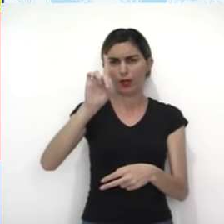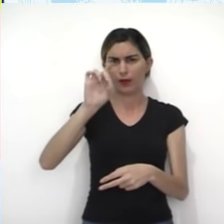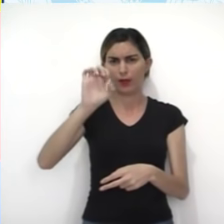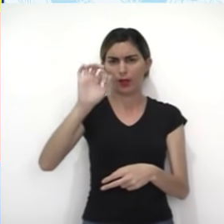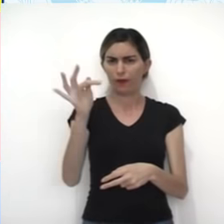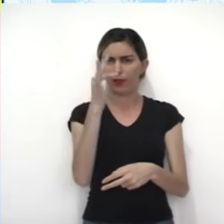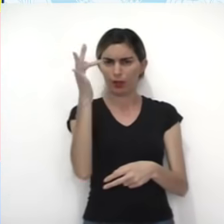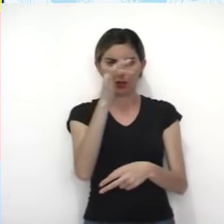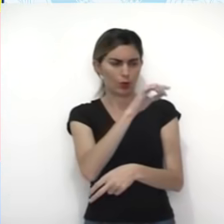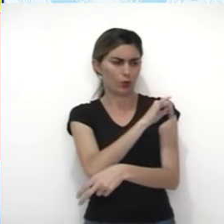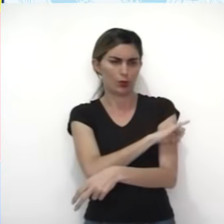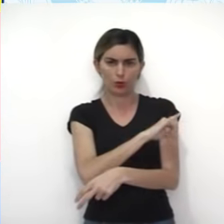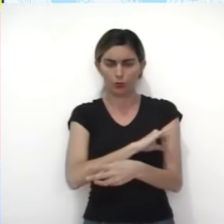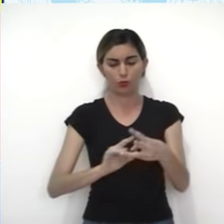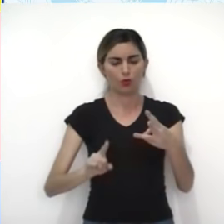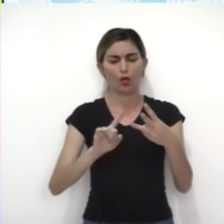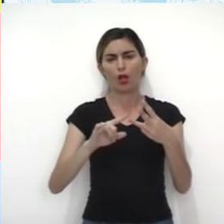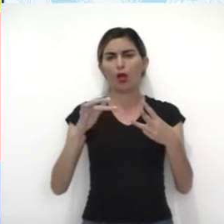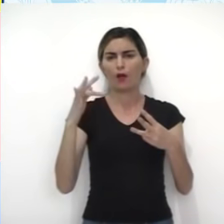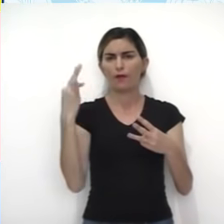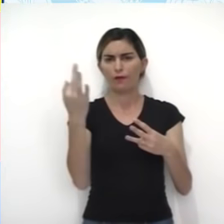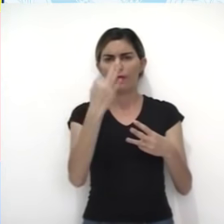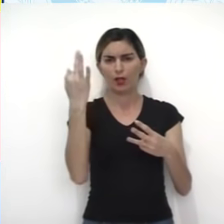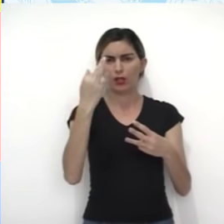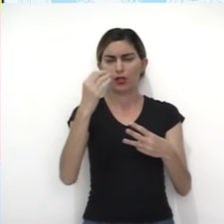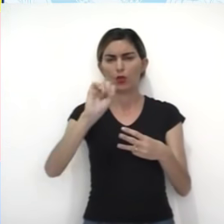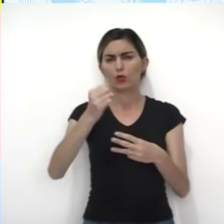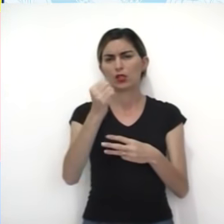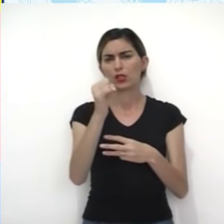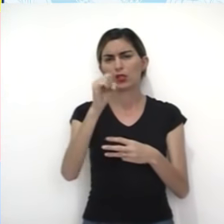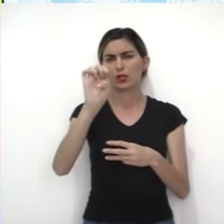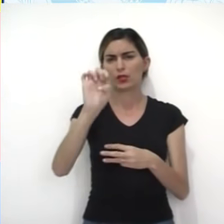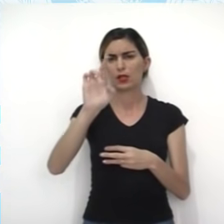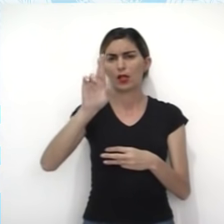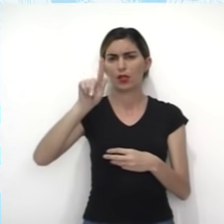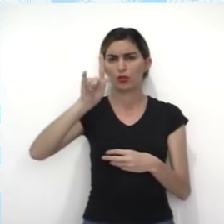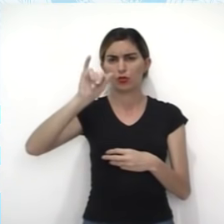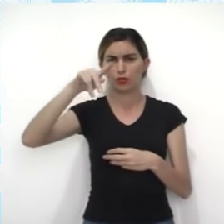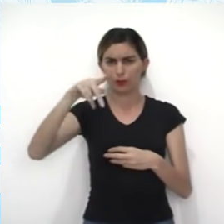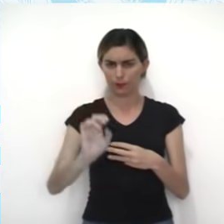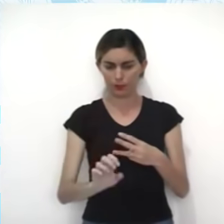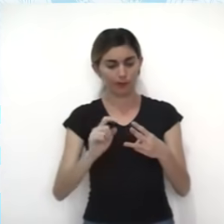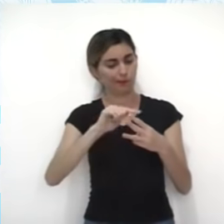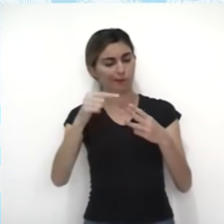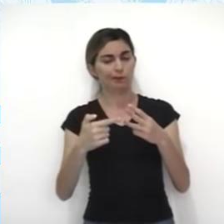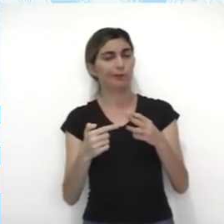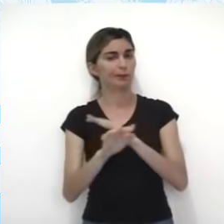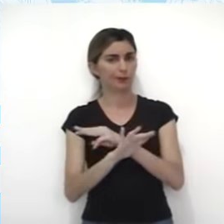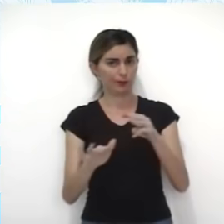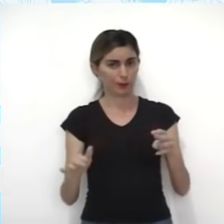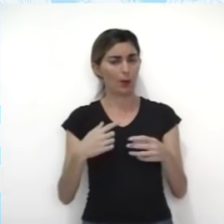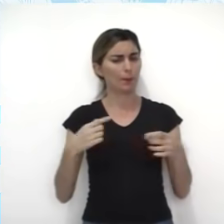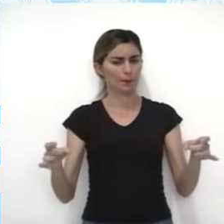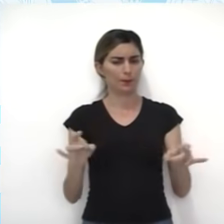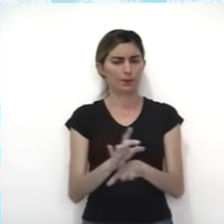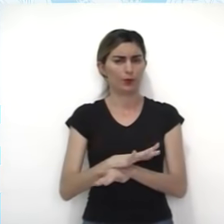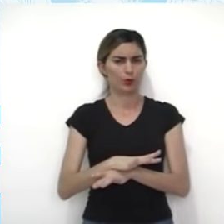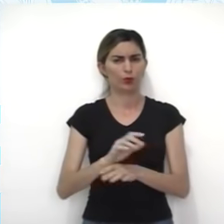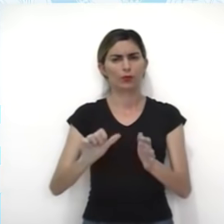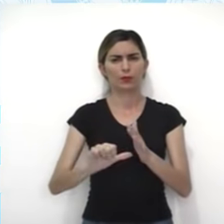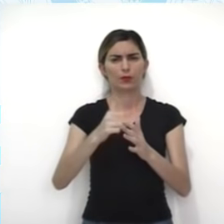rio de janeiro que a ufrj ea universidade federal de sergipe e aí nós estamos pronto a